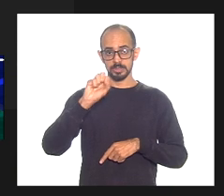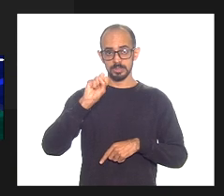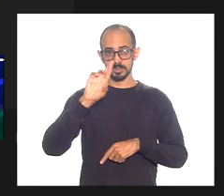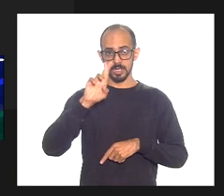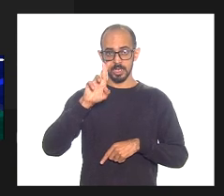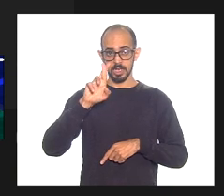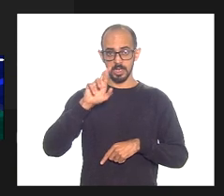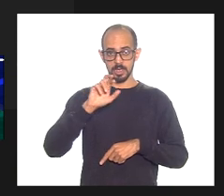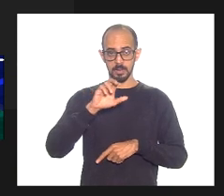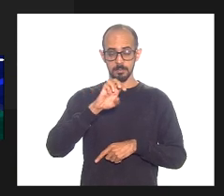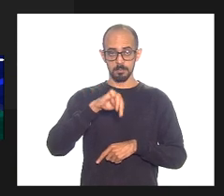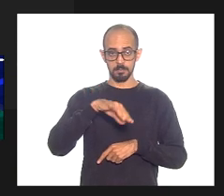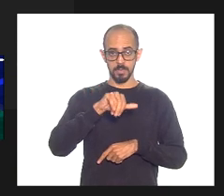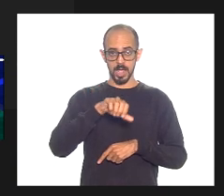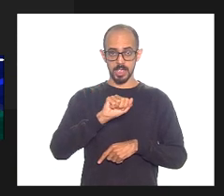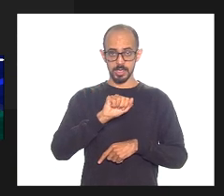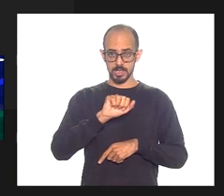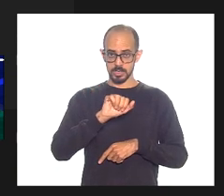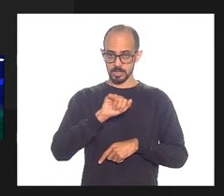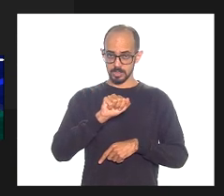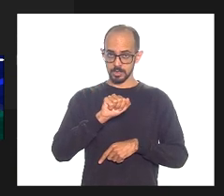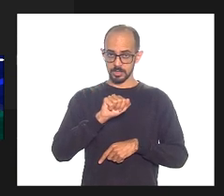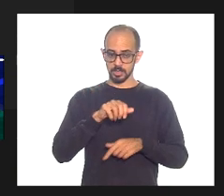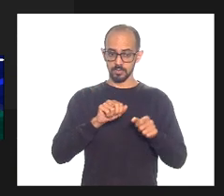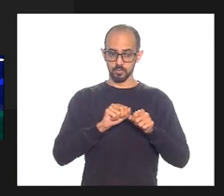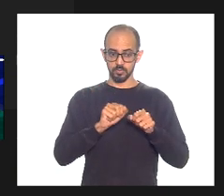da Rio Águas, para a empresa